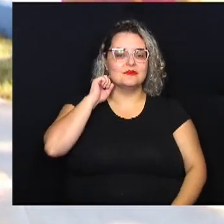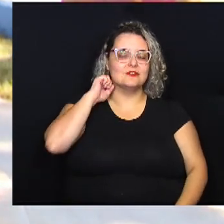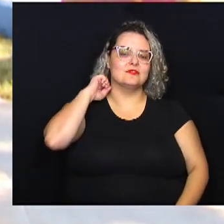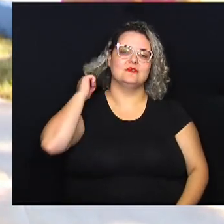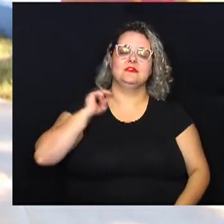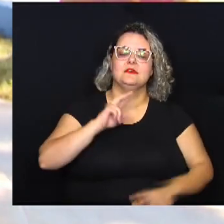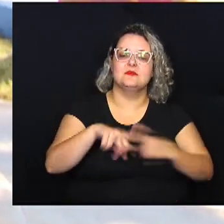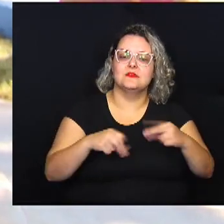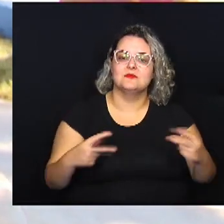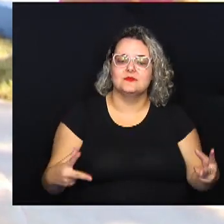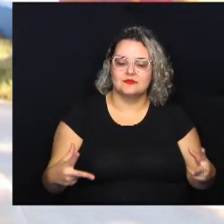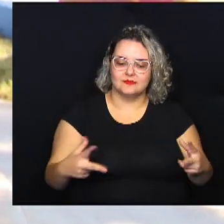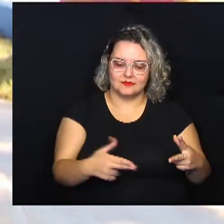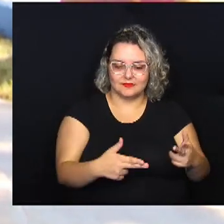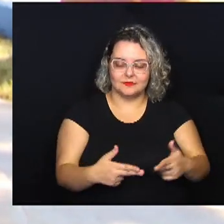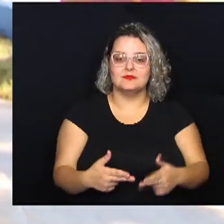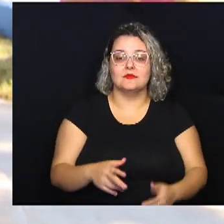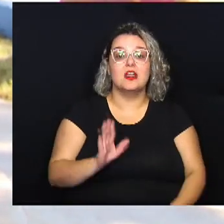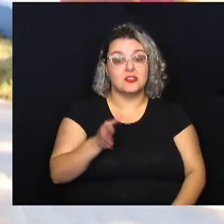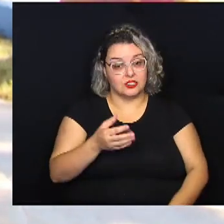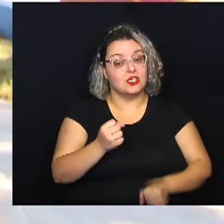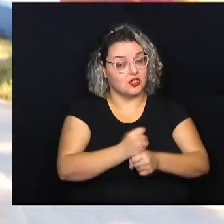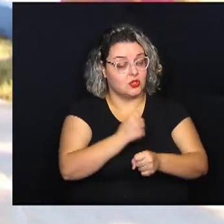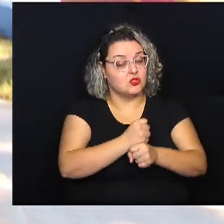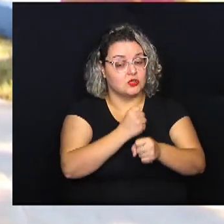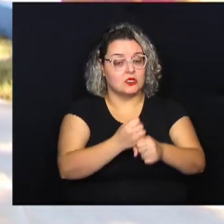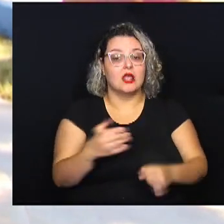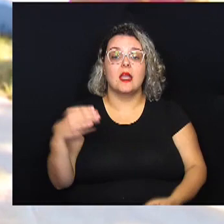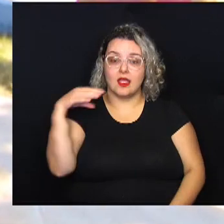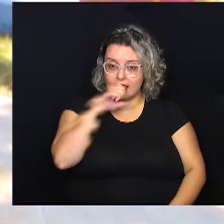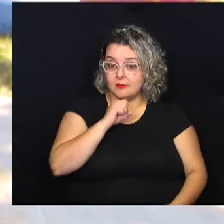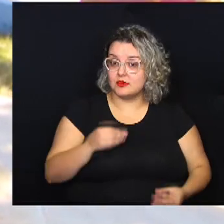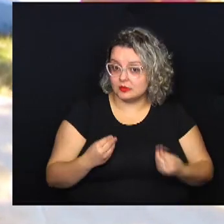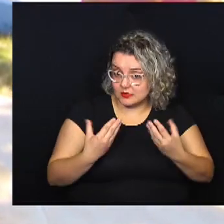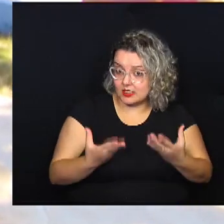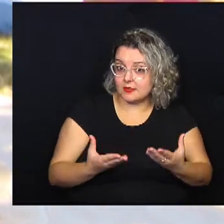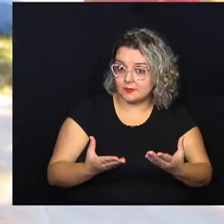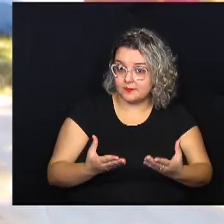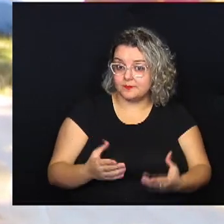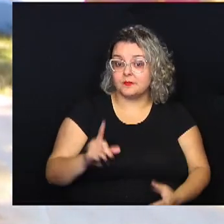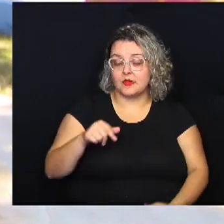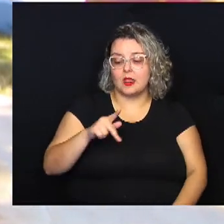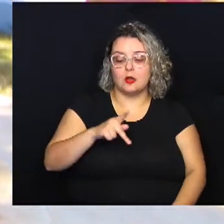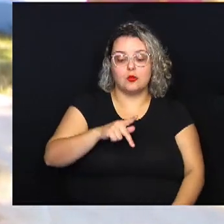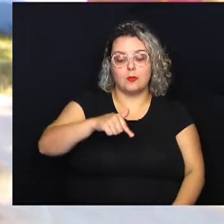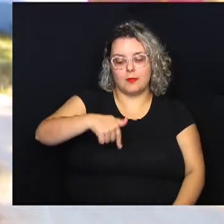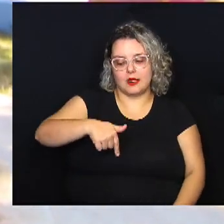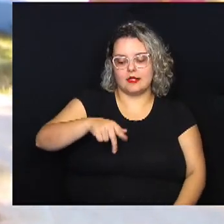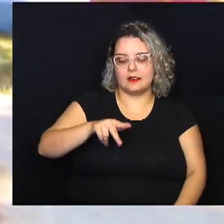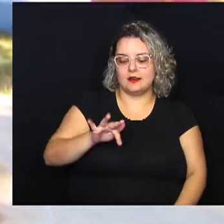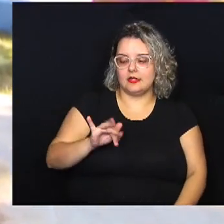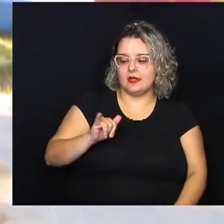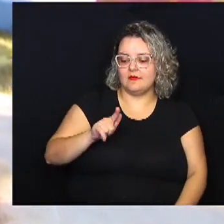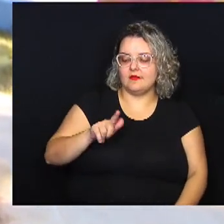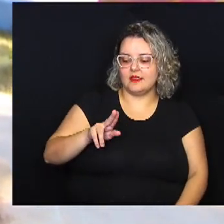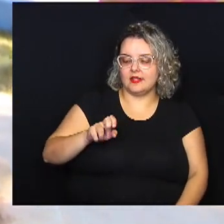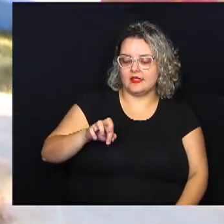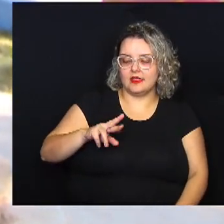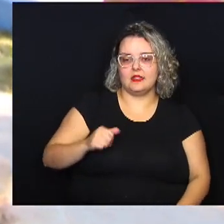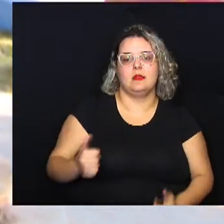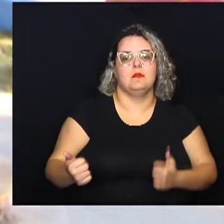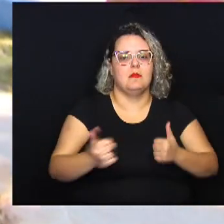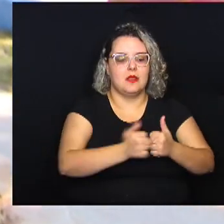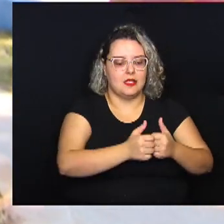já está em construção e em breve será entregue e inaugurado, é no Parque da Figueira. É ao lado de uma praça de esportes, ao lado do